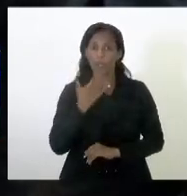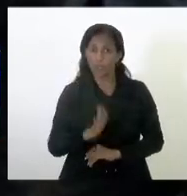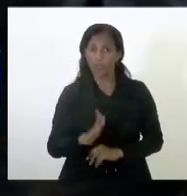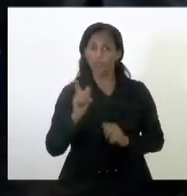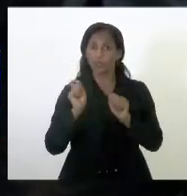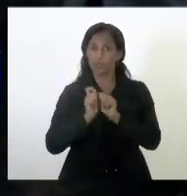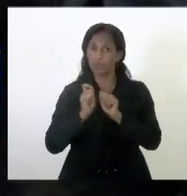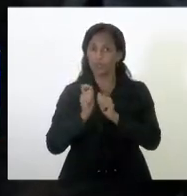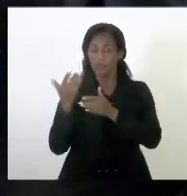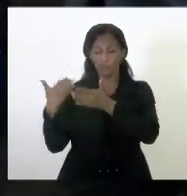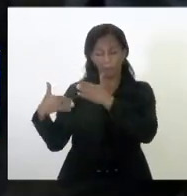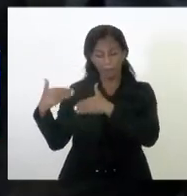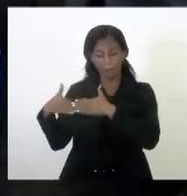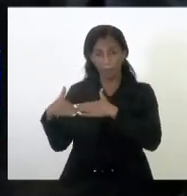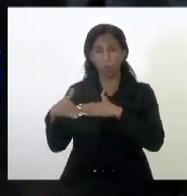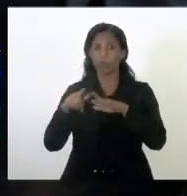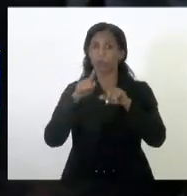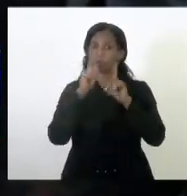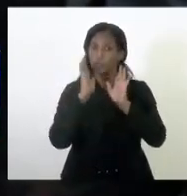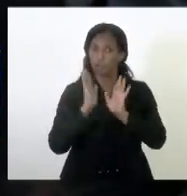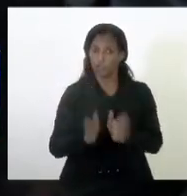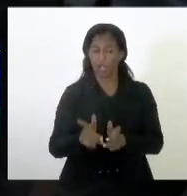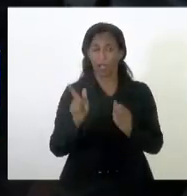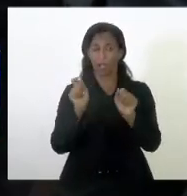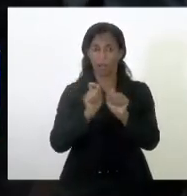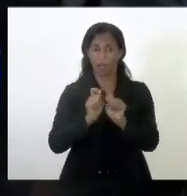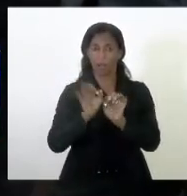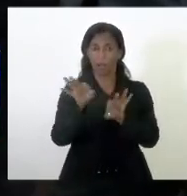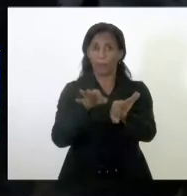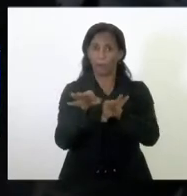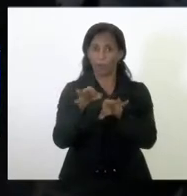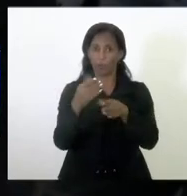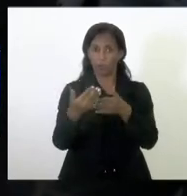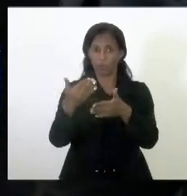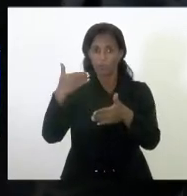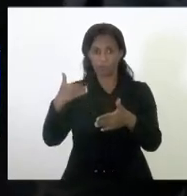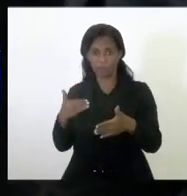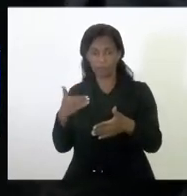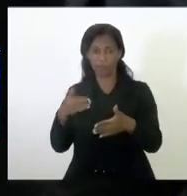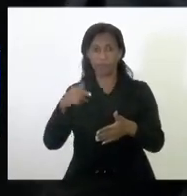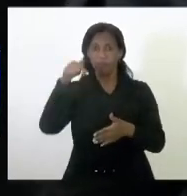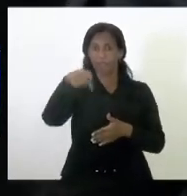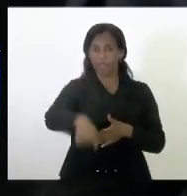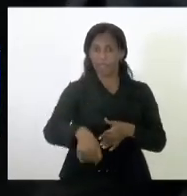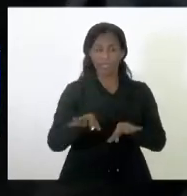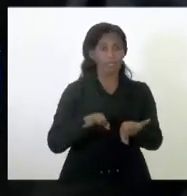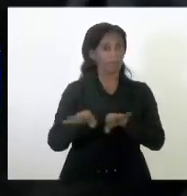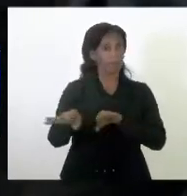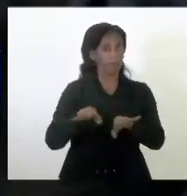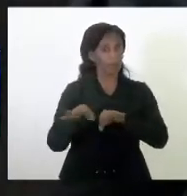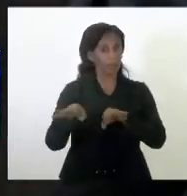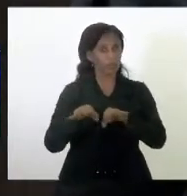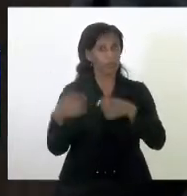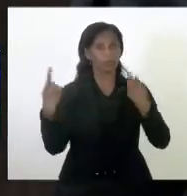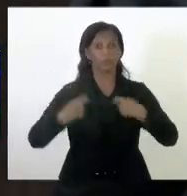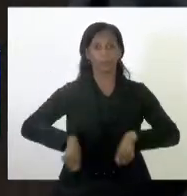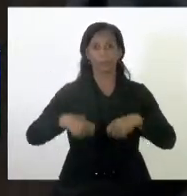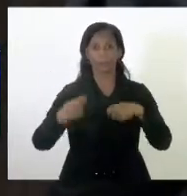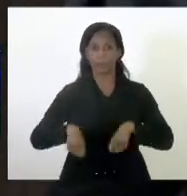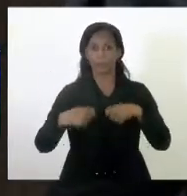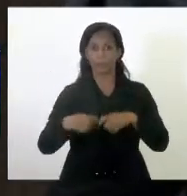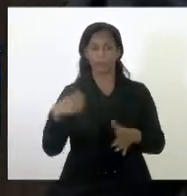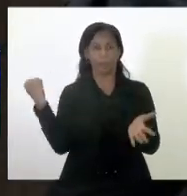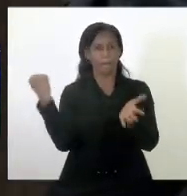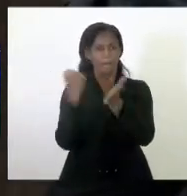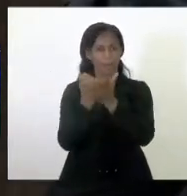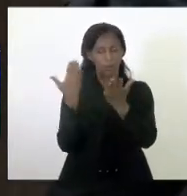agora há pouco, Vossa Excelência já fez isso no projeto passado, que estes projetos que necessitam de estudo de impacto